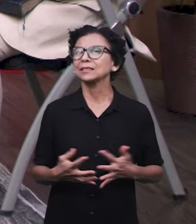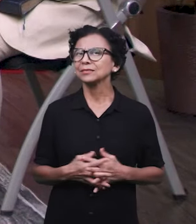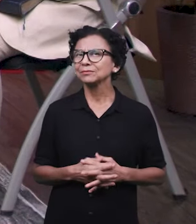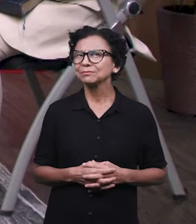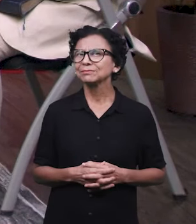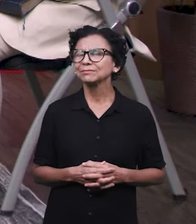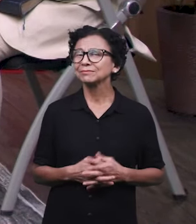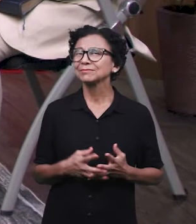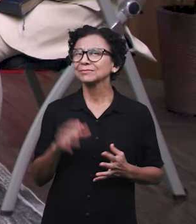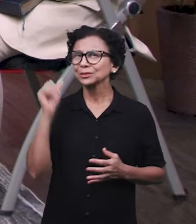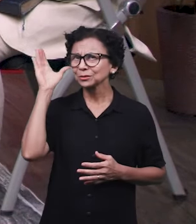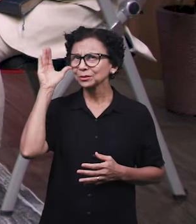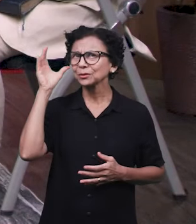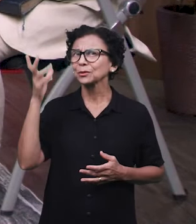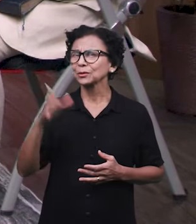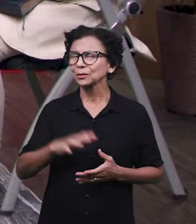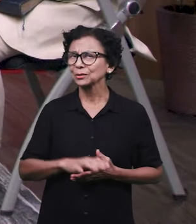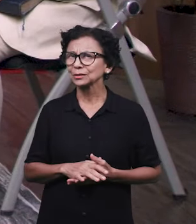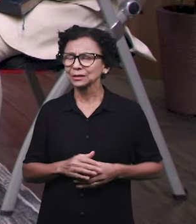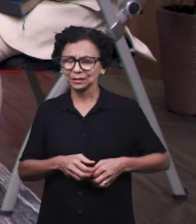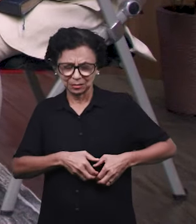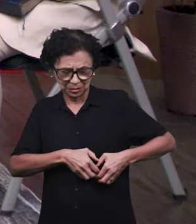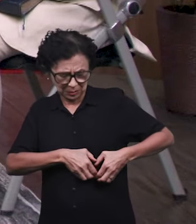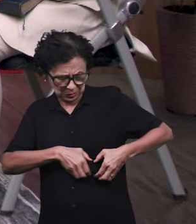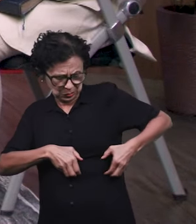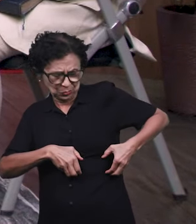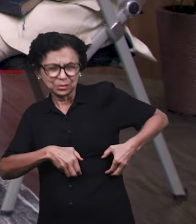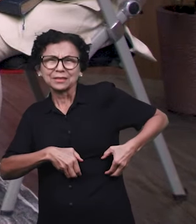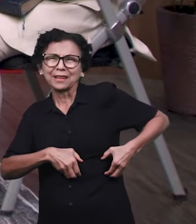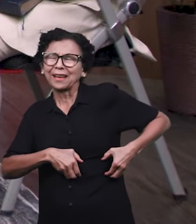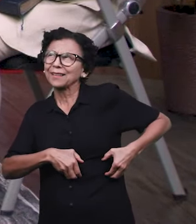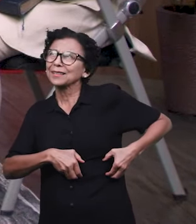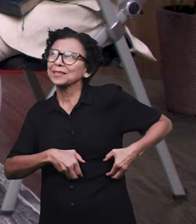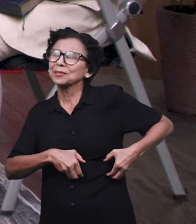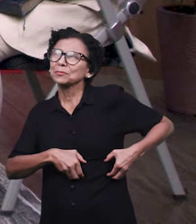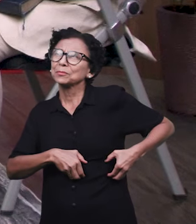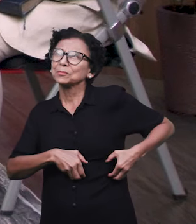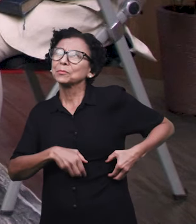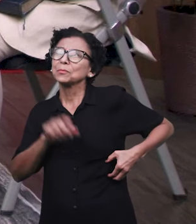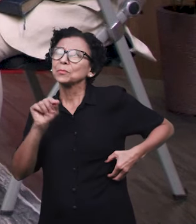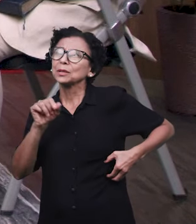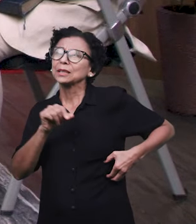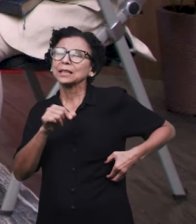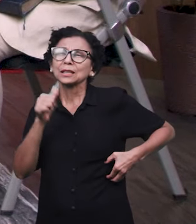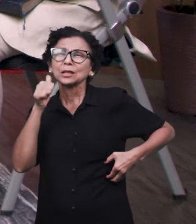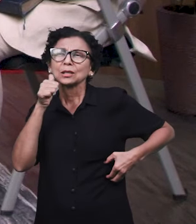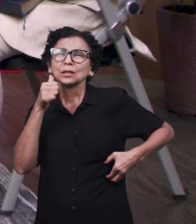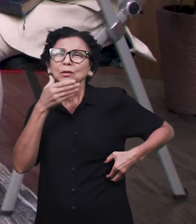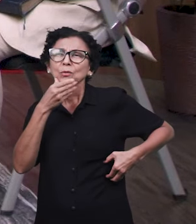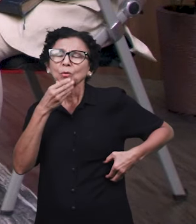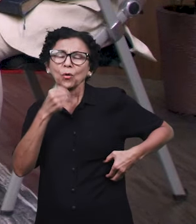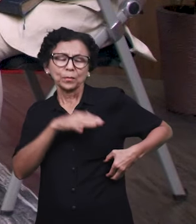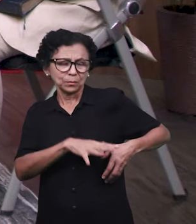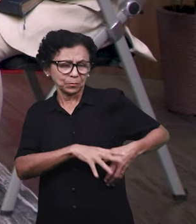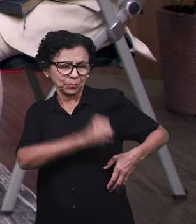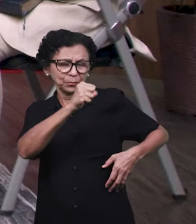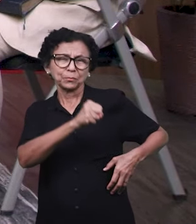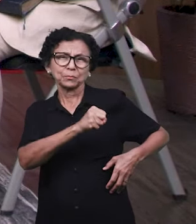vocês falando assim, tá? É porque da costela, não só na costela, tá? É importante a gente frisar isso, nos ossos longos também, até que